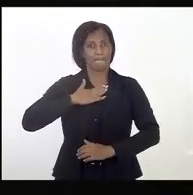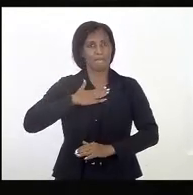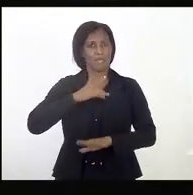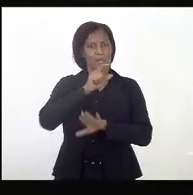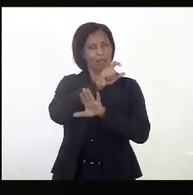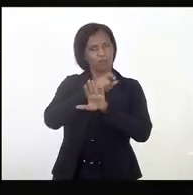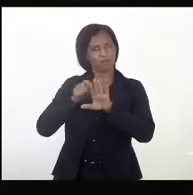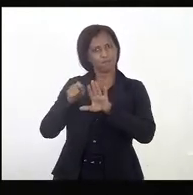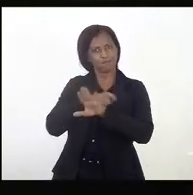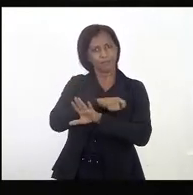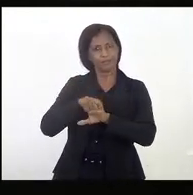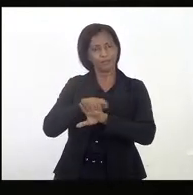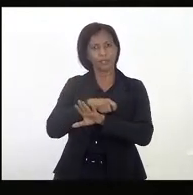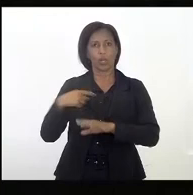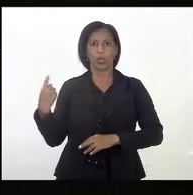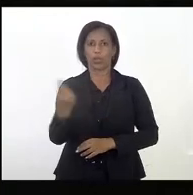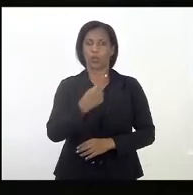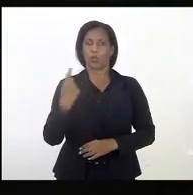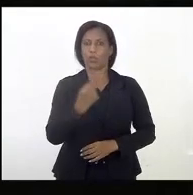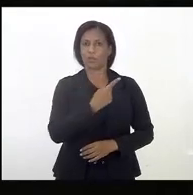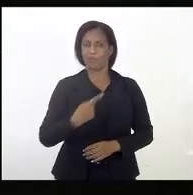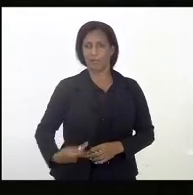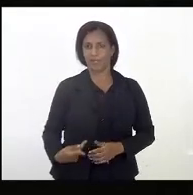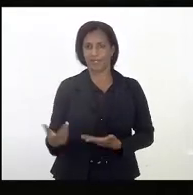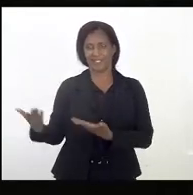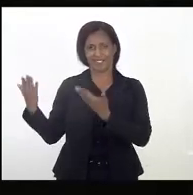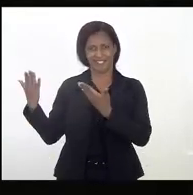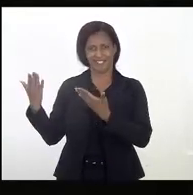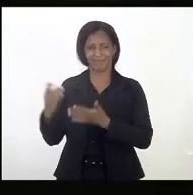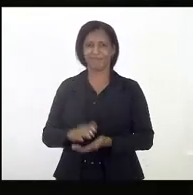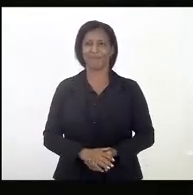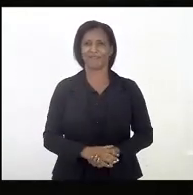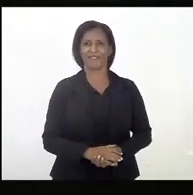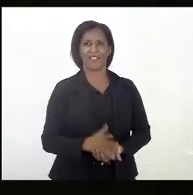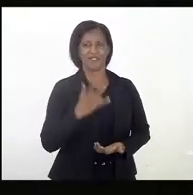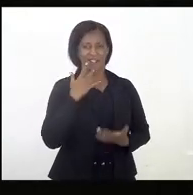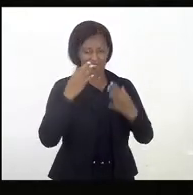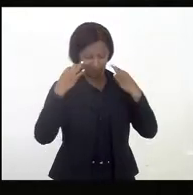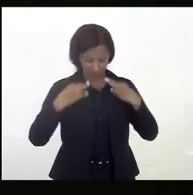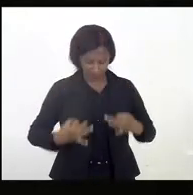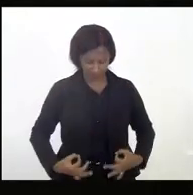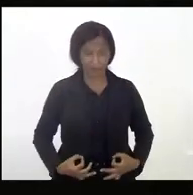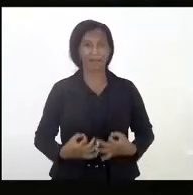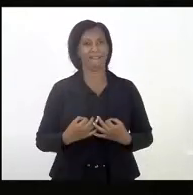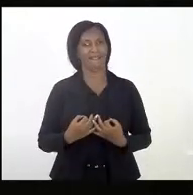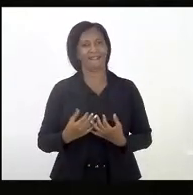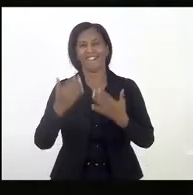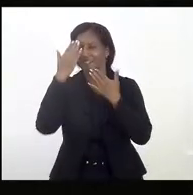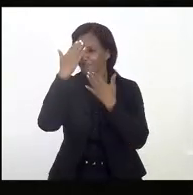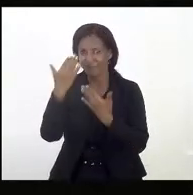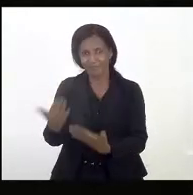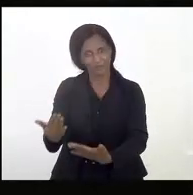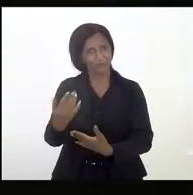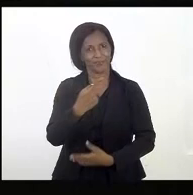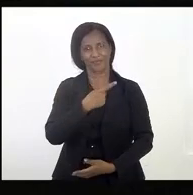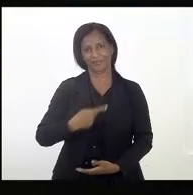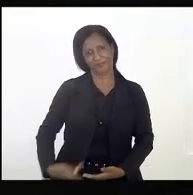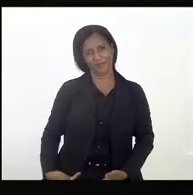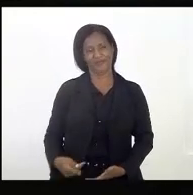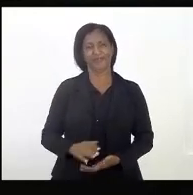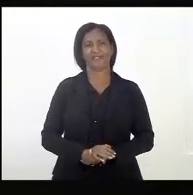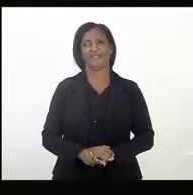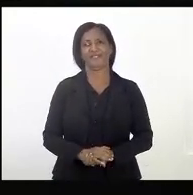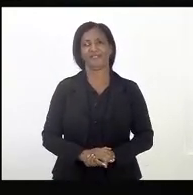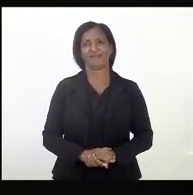autoria é o nosso Presidente está aqui em me elogiando dizendo da minha elegância agradeço Presidente